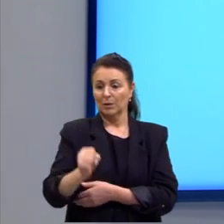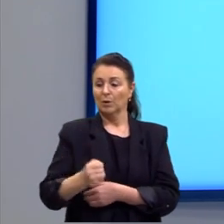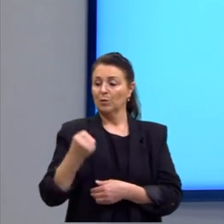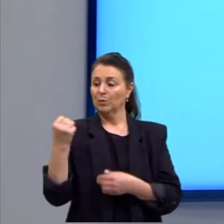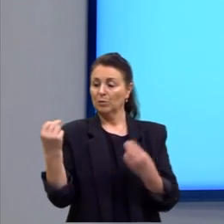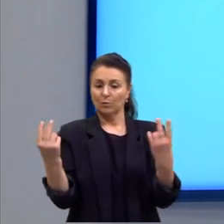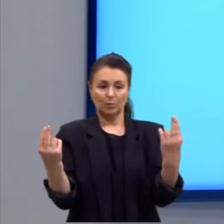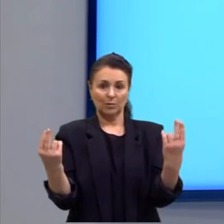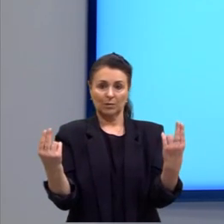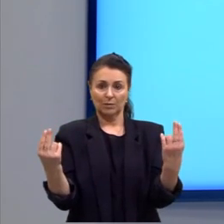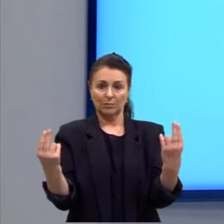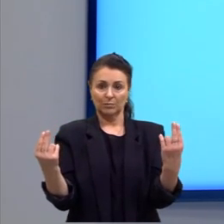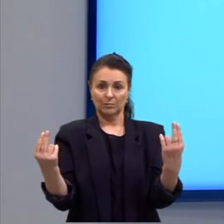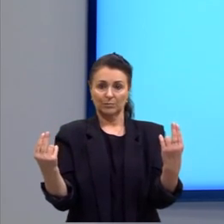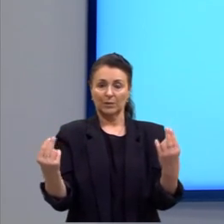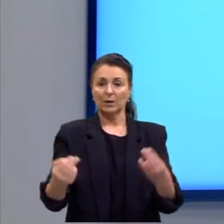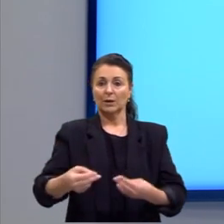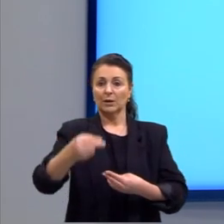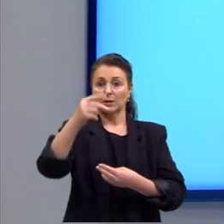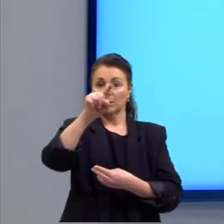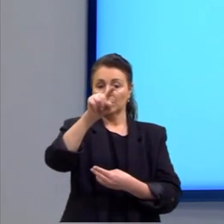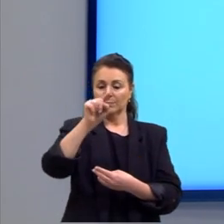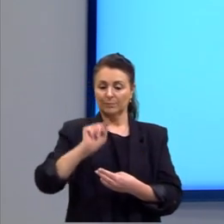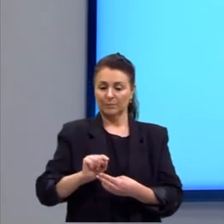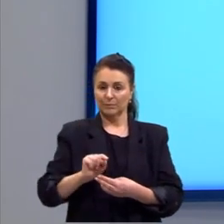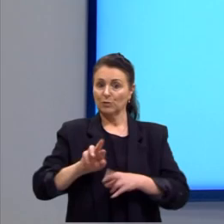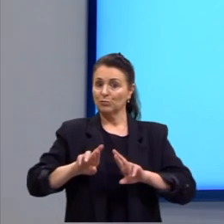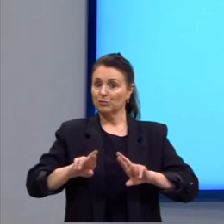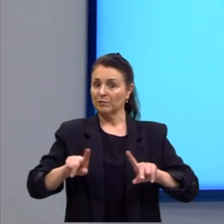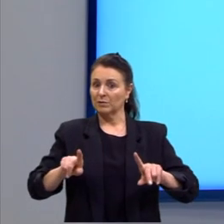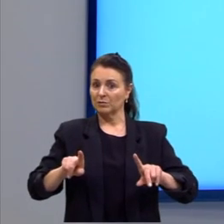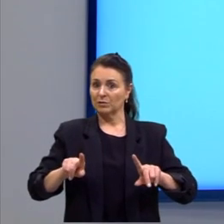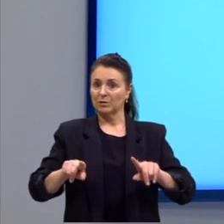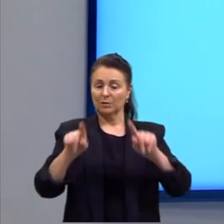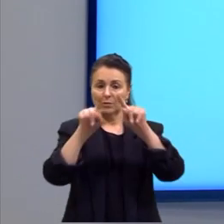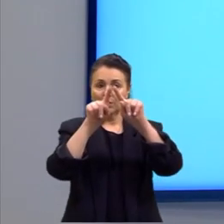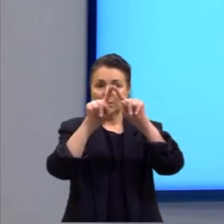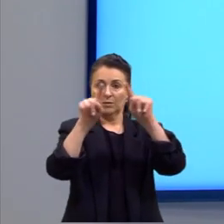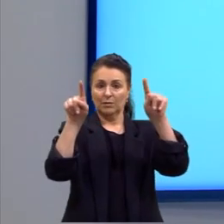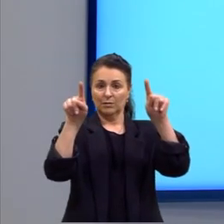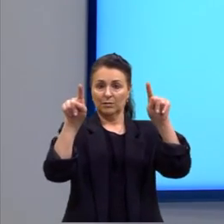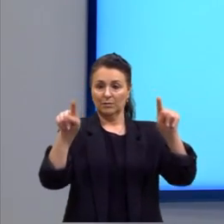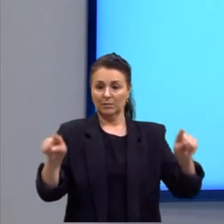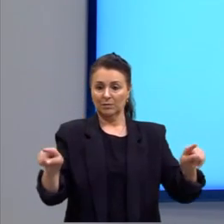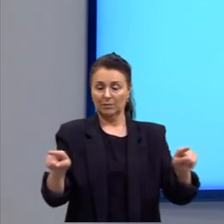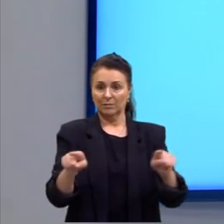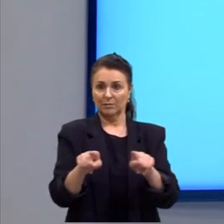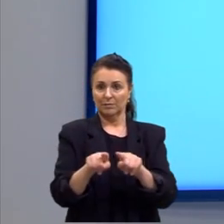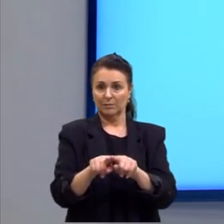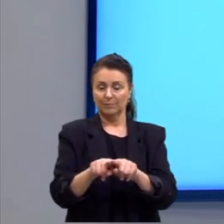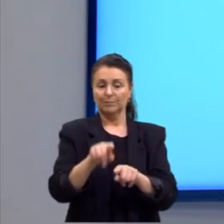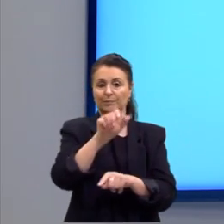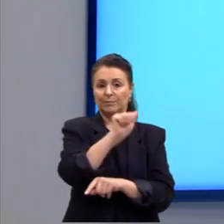e dois lados com medidas diferentes então Aqui nós temos o trapézio abcd